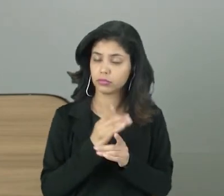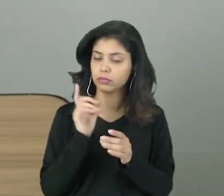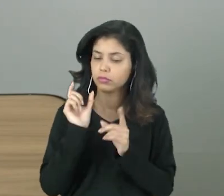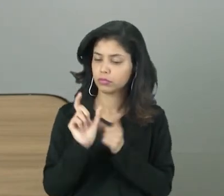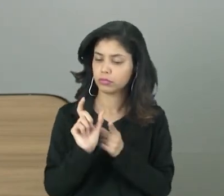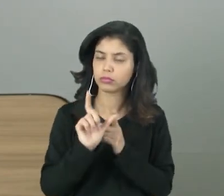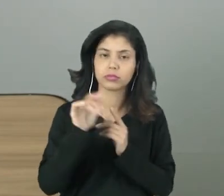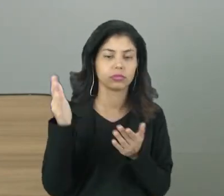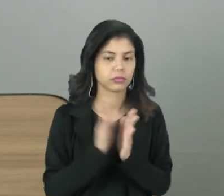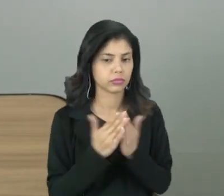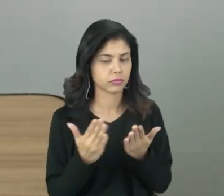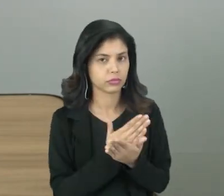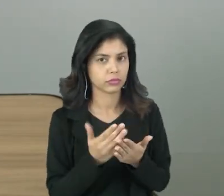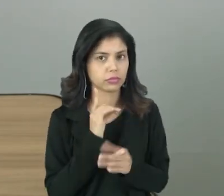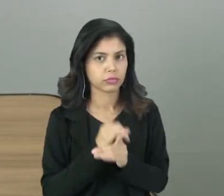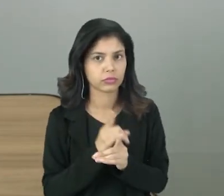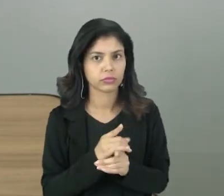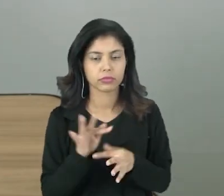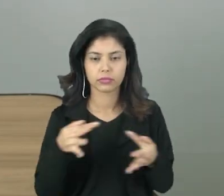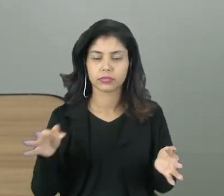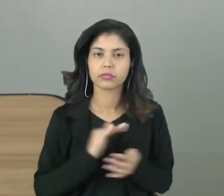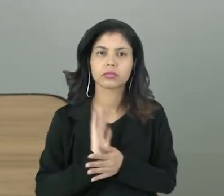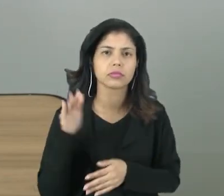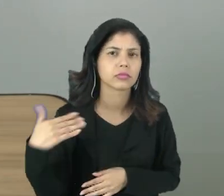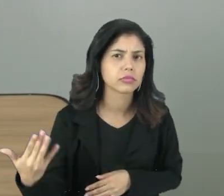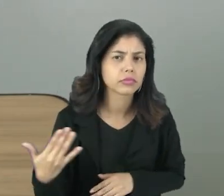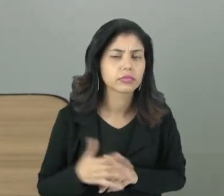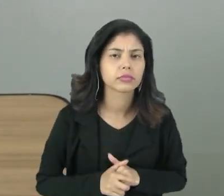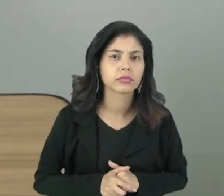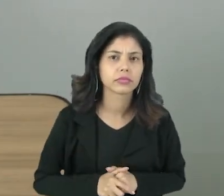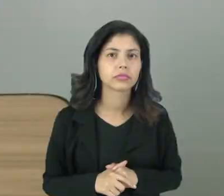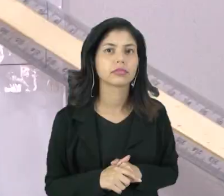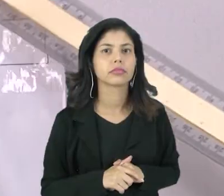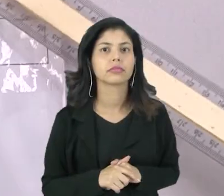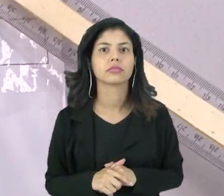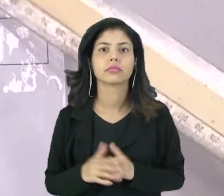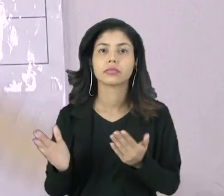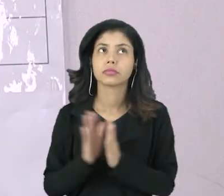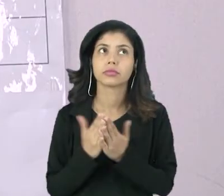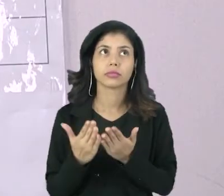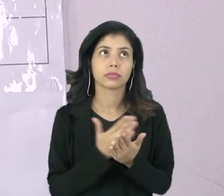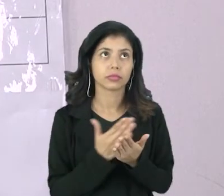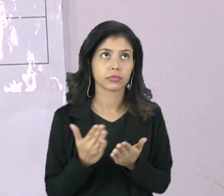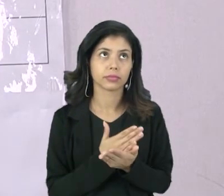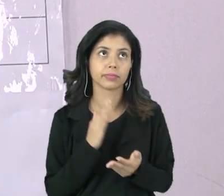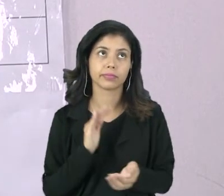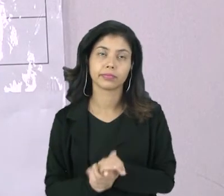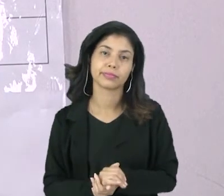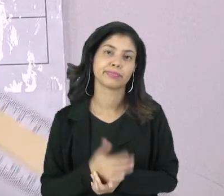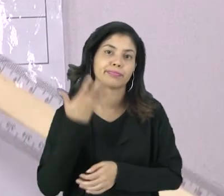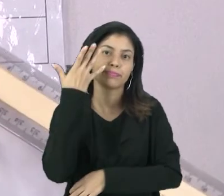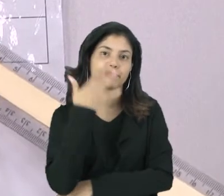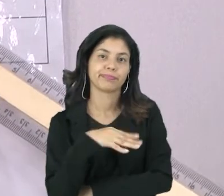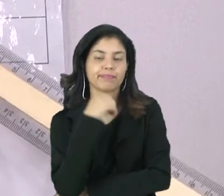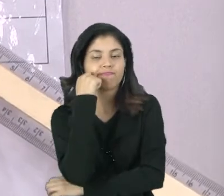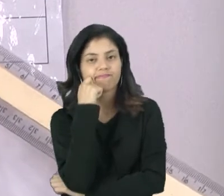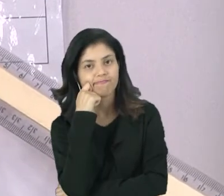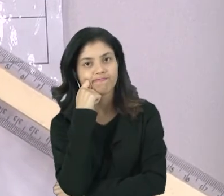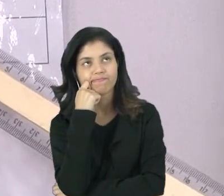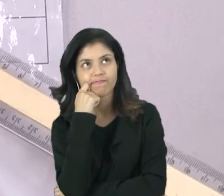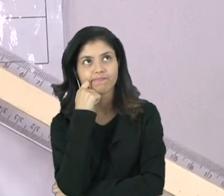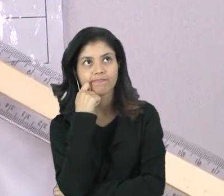a palavra livro Vamos encontrar a frase Qual é a frase correta livro nossa crianças